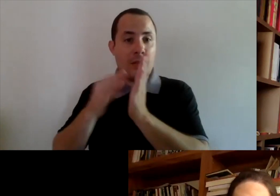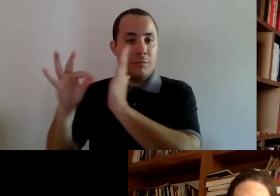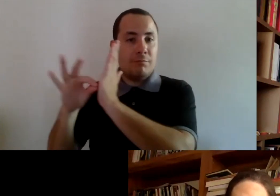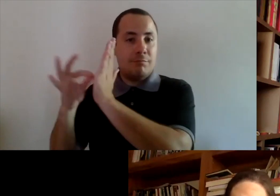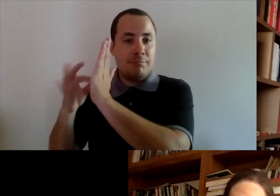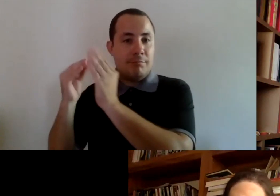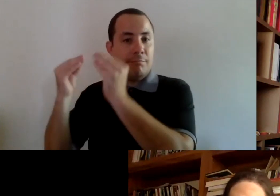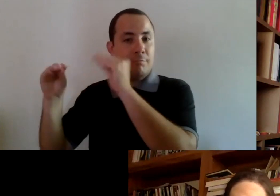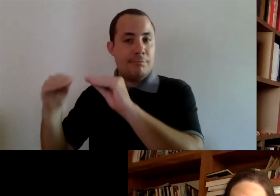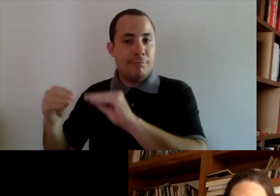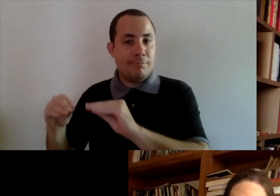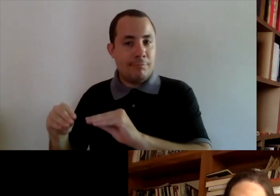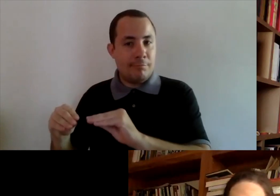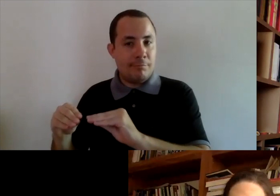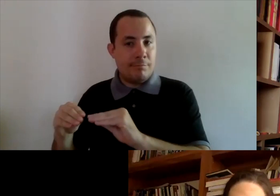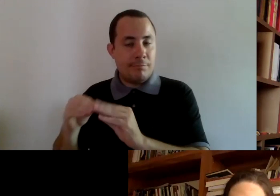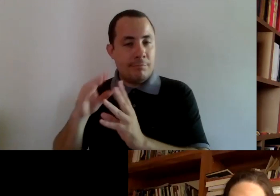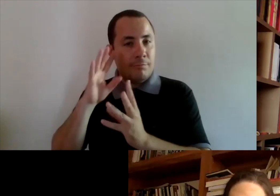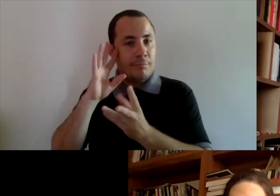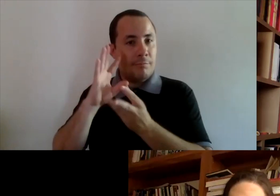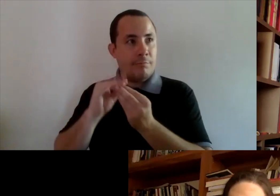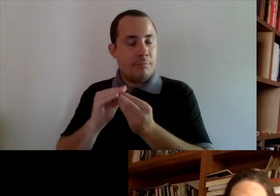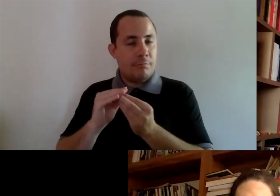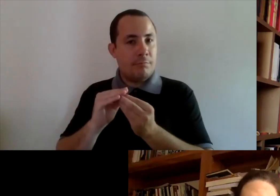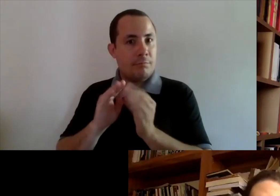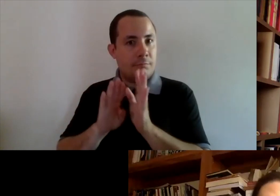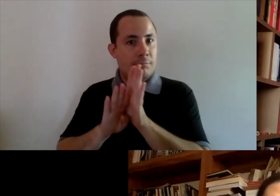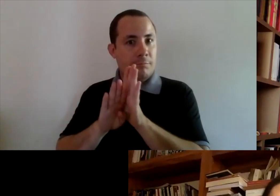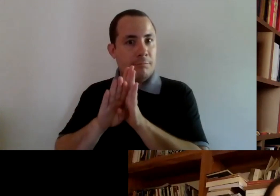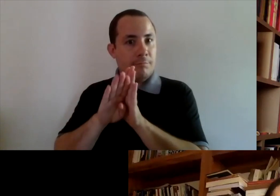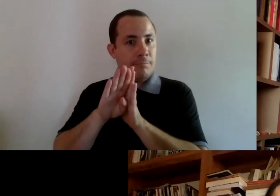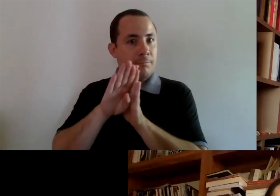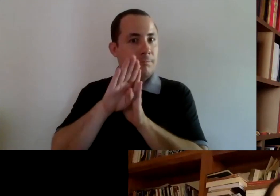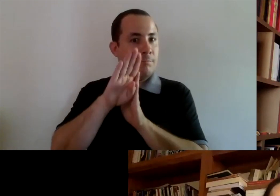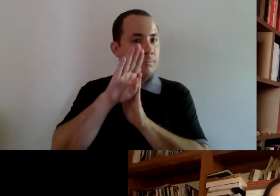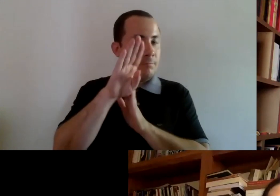muito, né, desse movimento da literatura brasileira